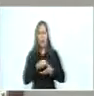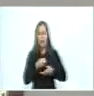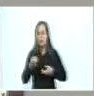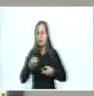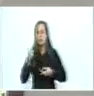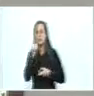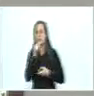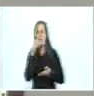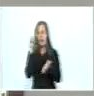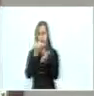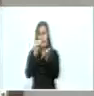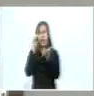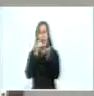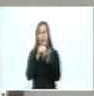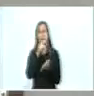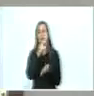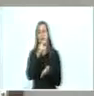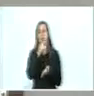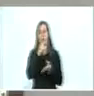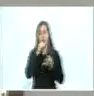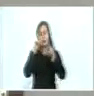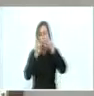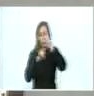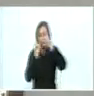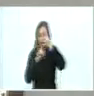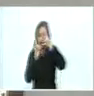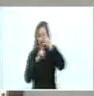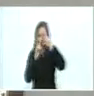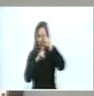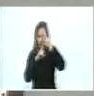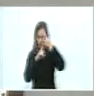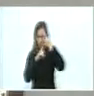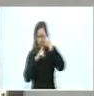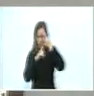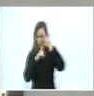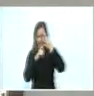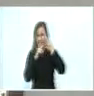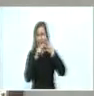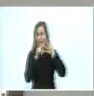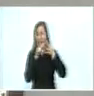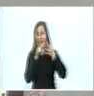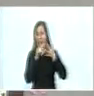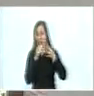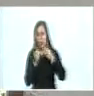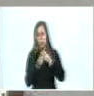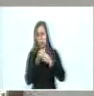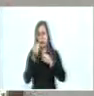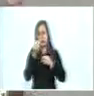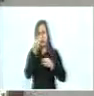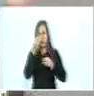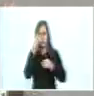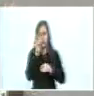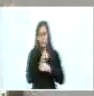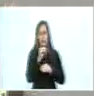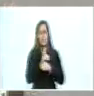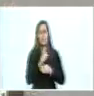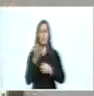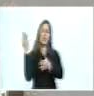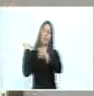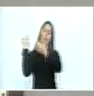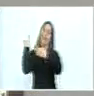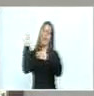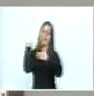faltando, infelizmente, pagar por um quarto item, que seria a produção da água, né? Infelizmente, porque o passado não